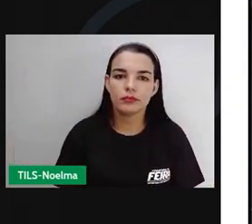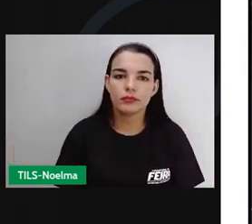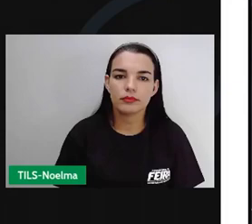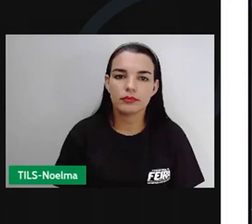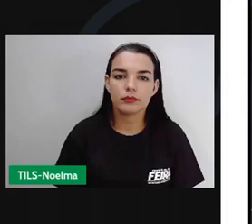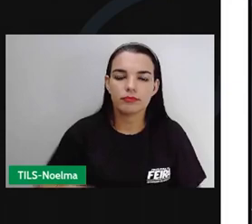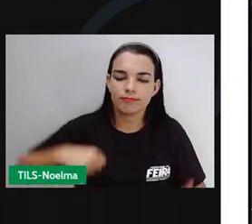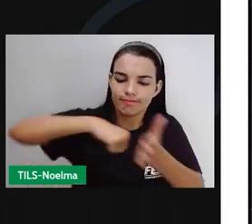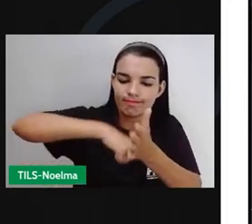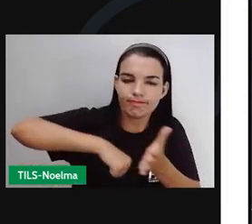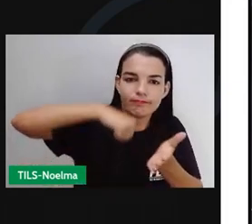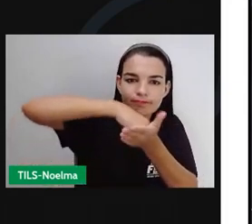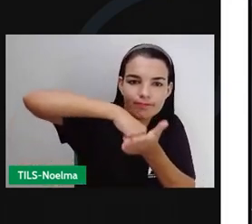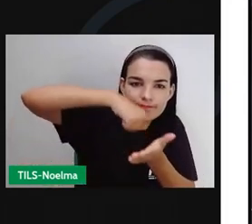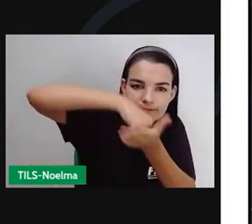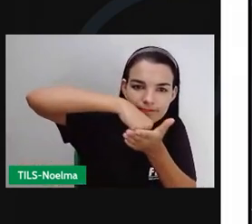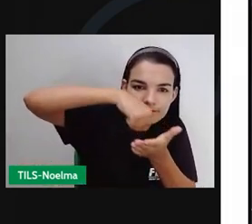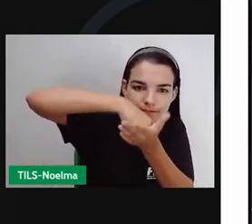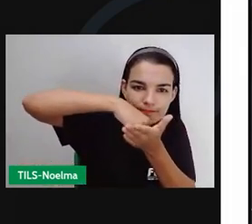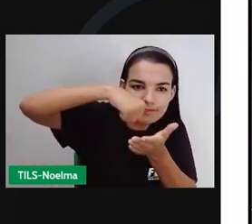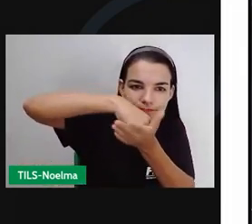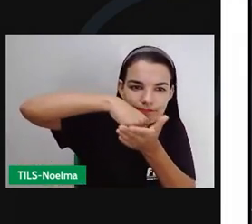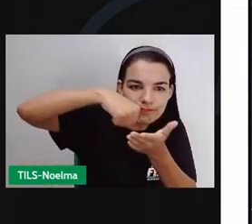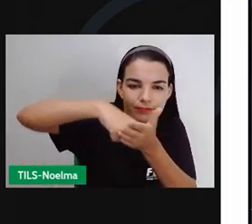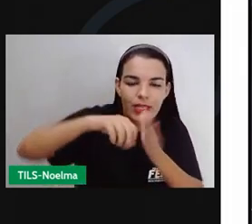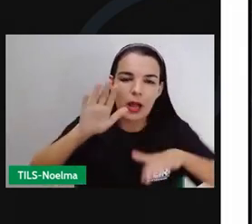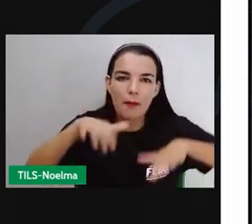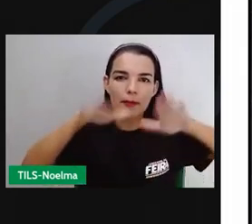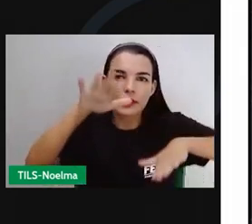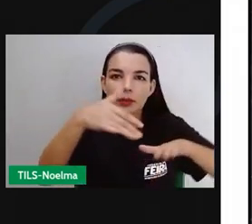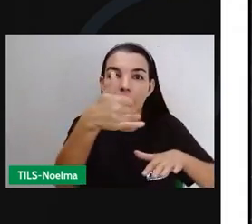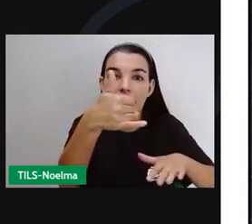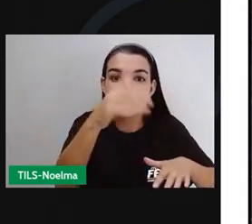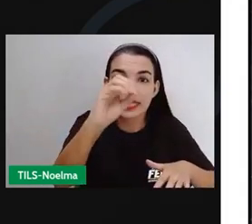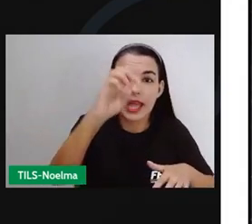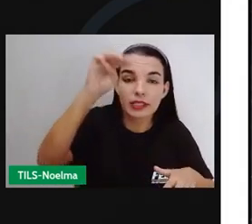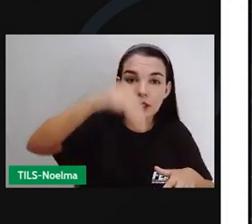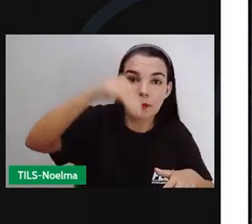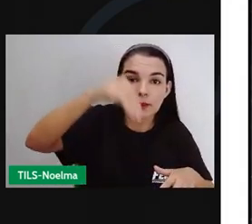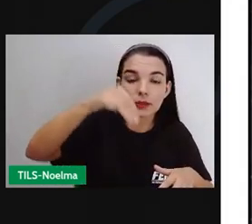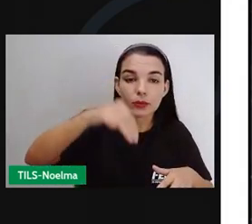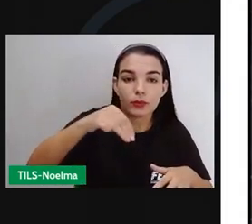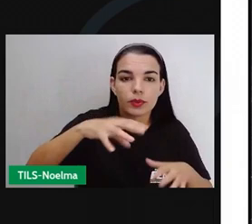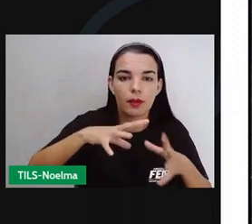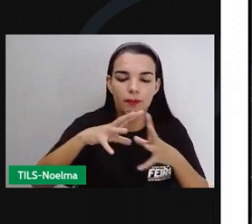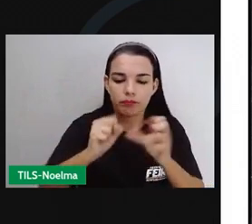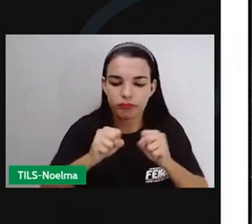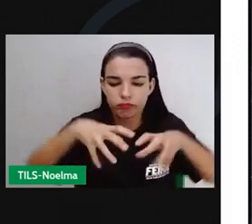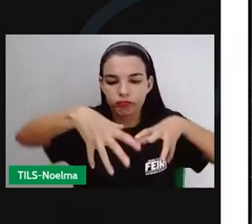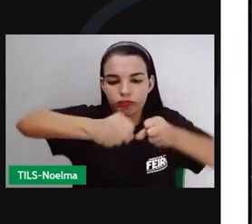Sove por aproximadamente 10 minutos, fazendo movimentos de puxar e empurrar a massa.